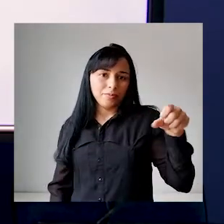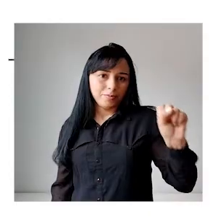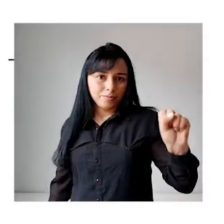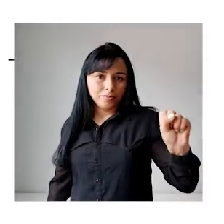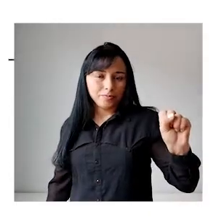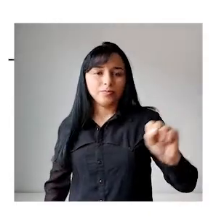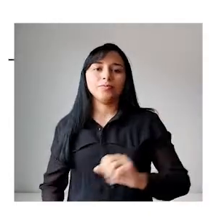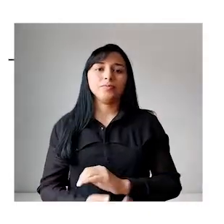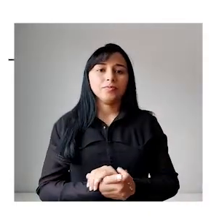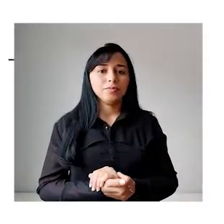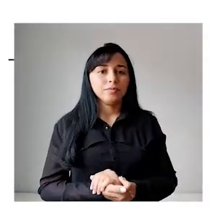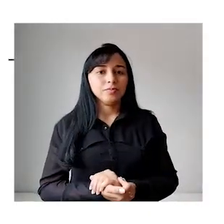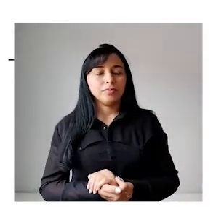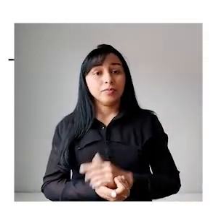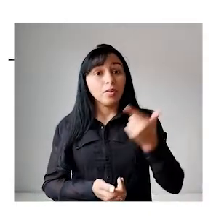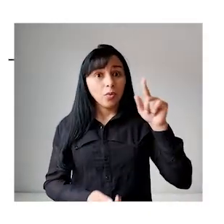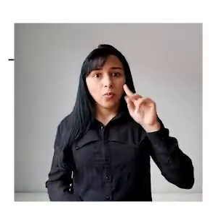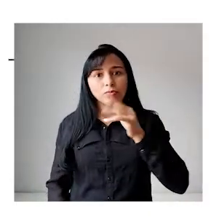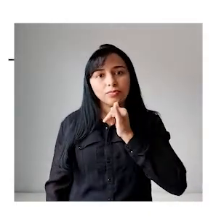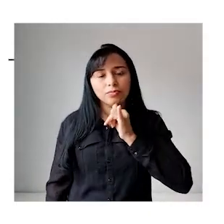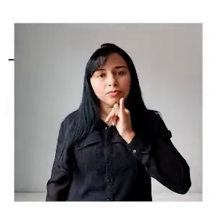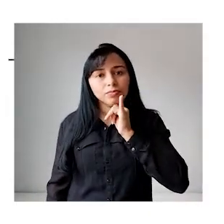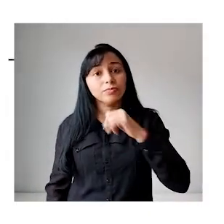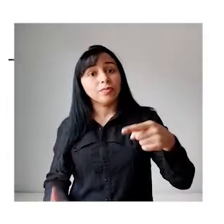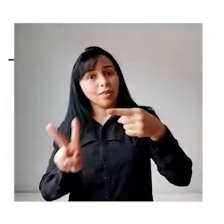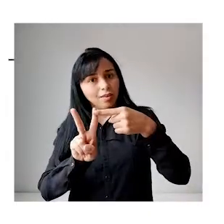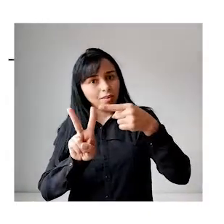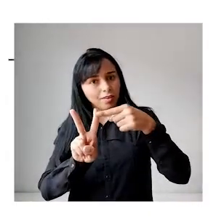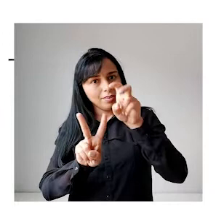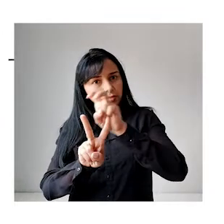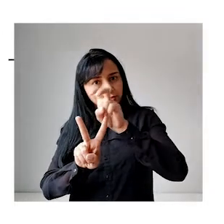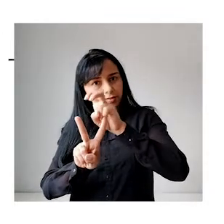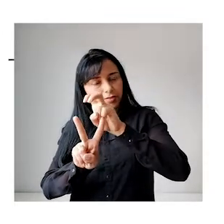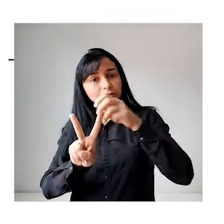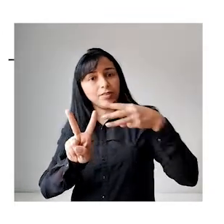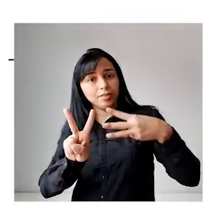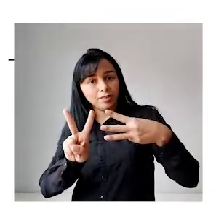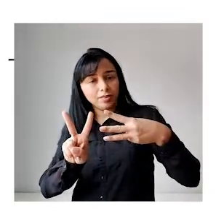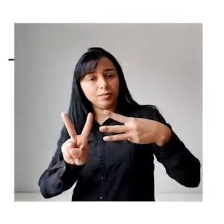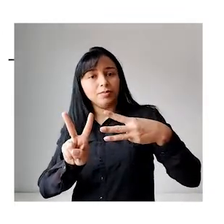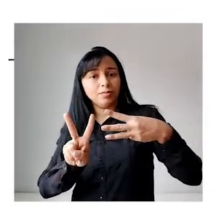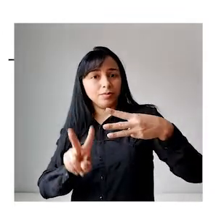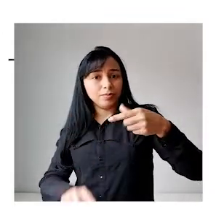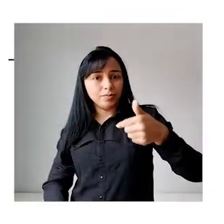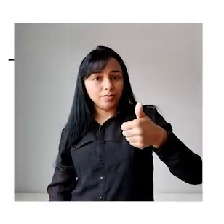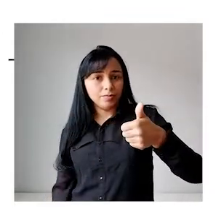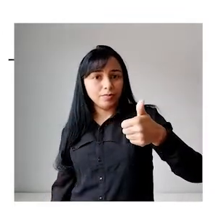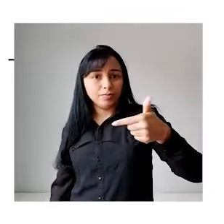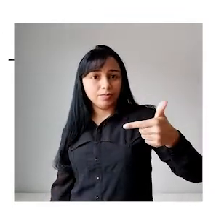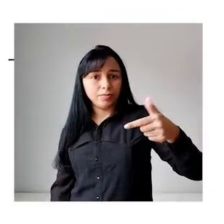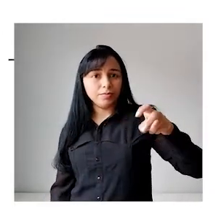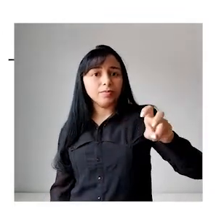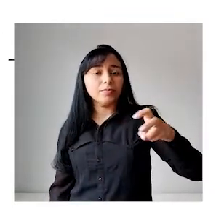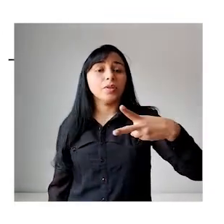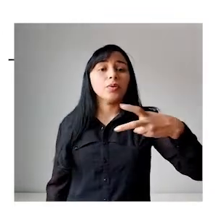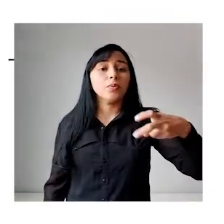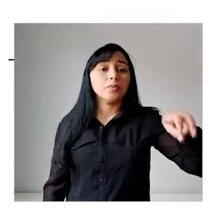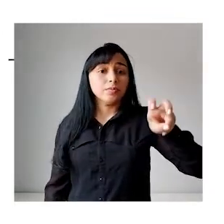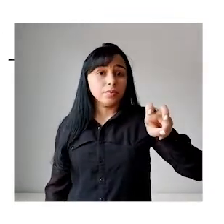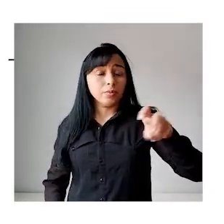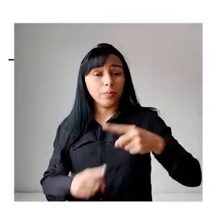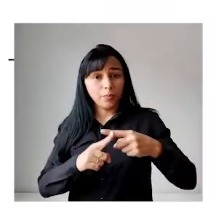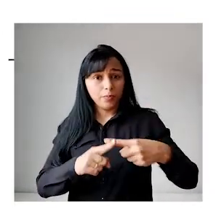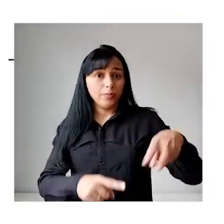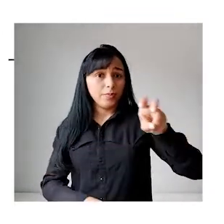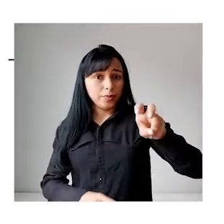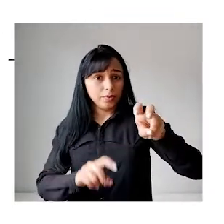8. Outro exemplo, a raiz quinta de 3.125 é igual a 5, pois 5 elevado à